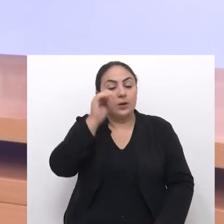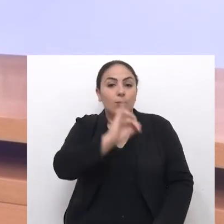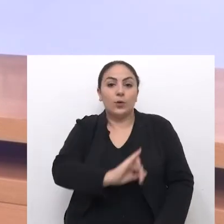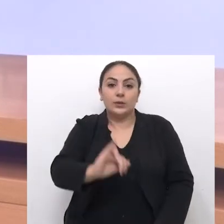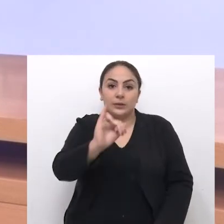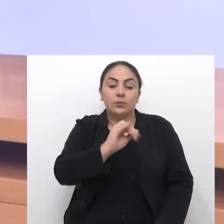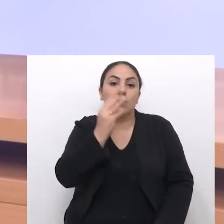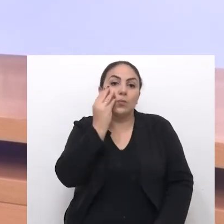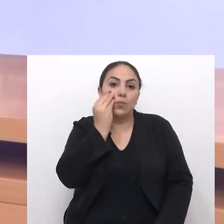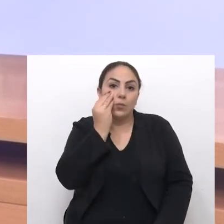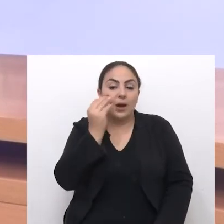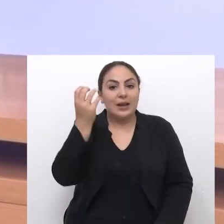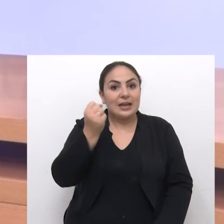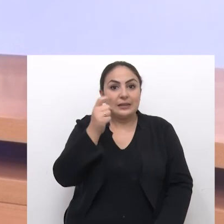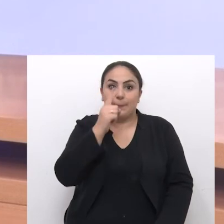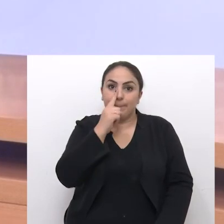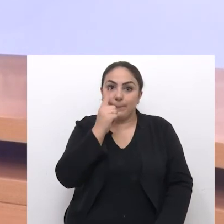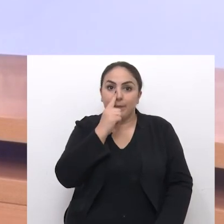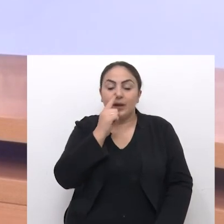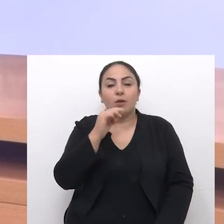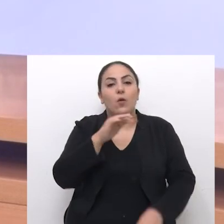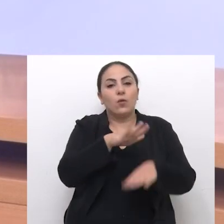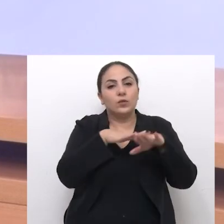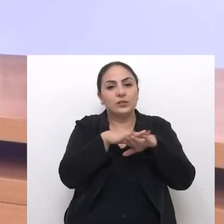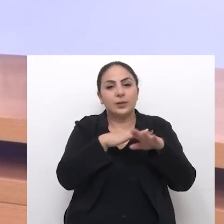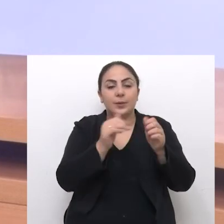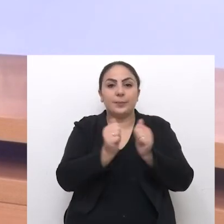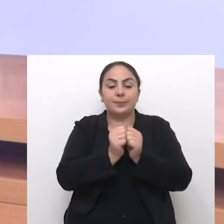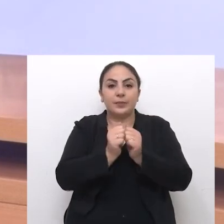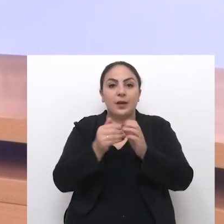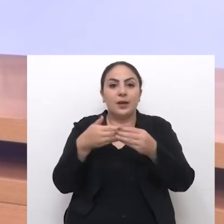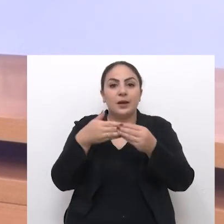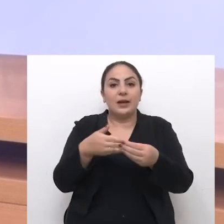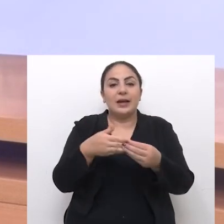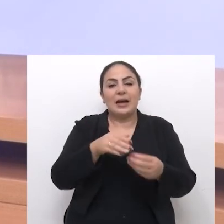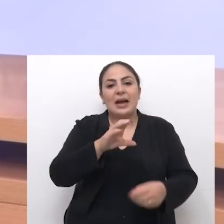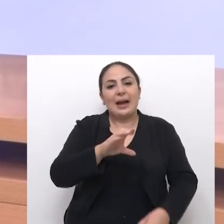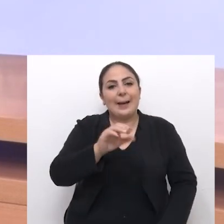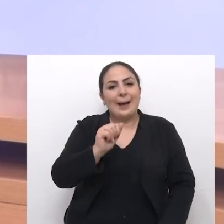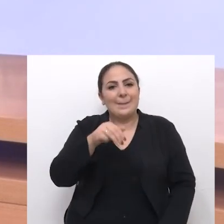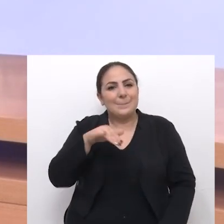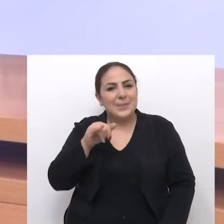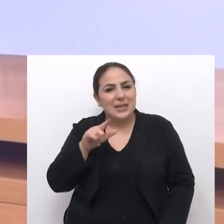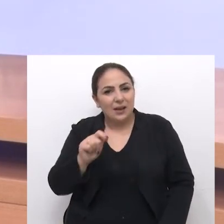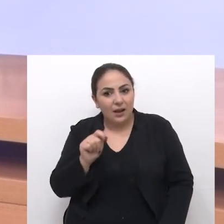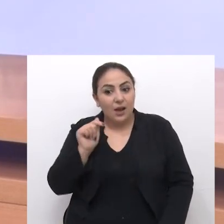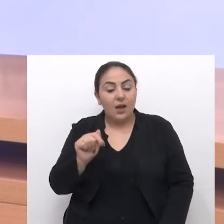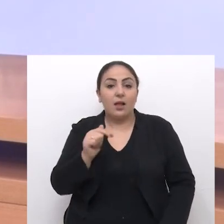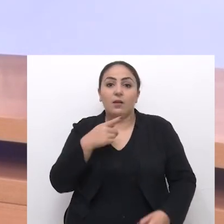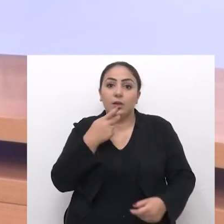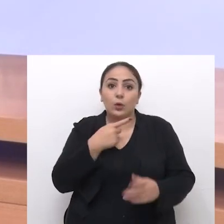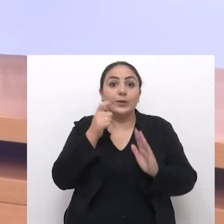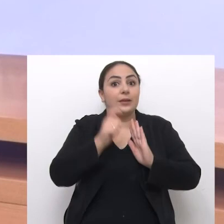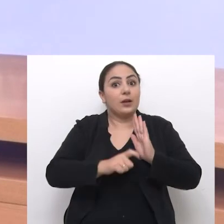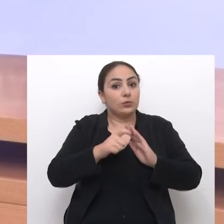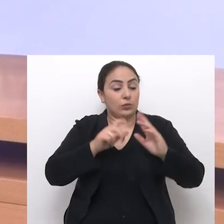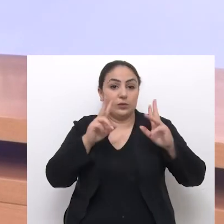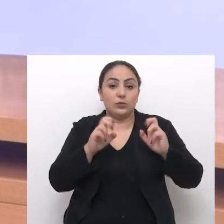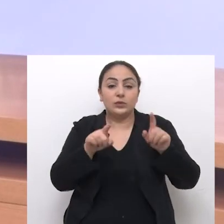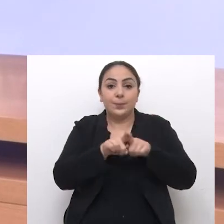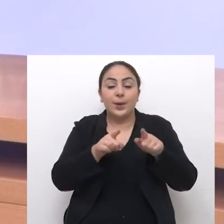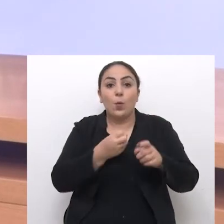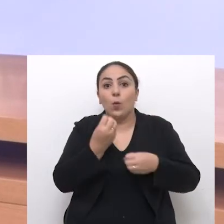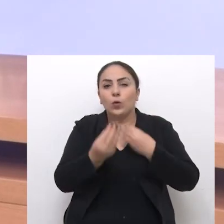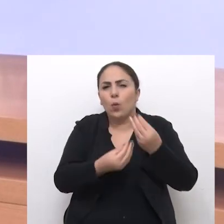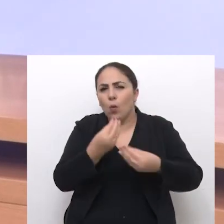conscientização da importância do aleitamento materno, conversamos com a consultora Camila Zibetti. Ela trouxe dados sobre o assunto